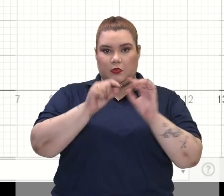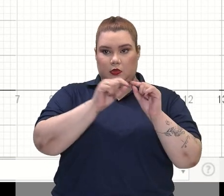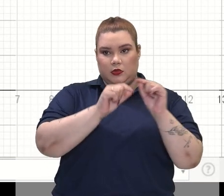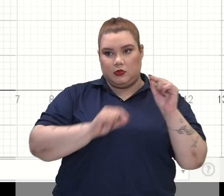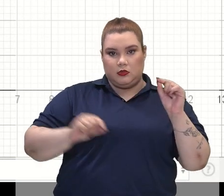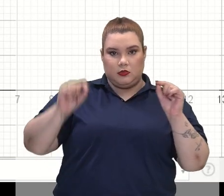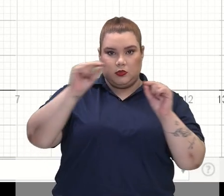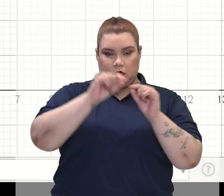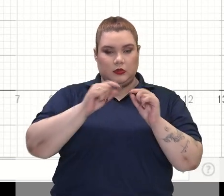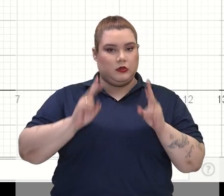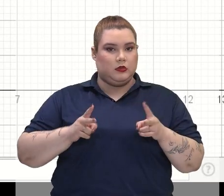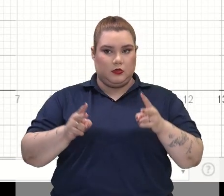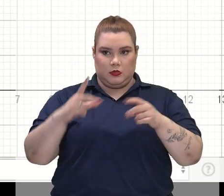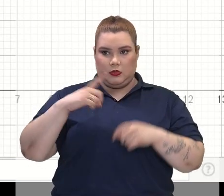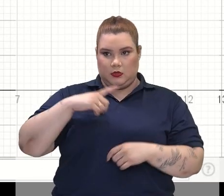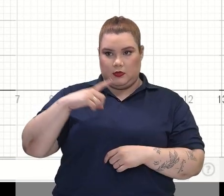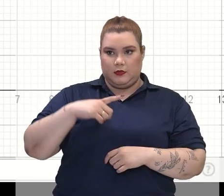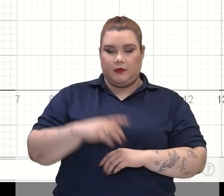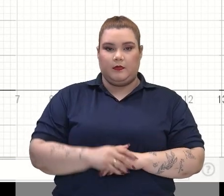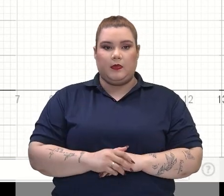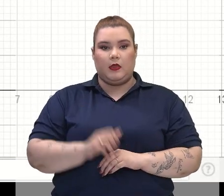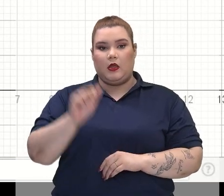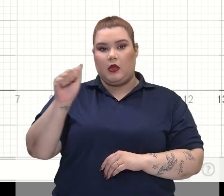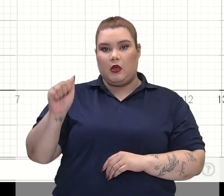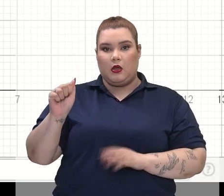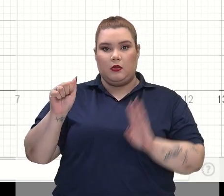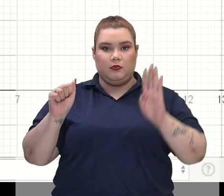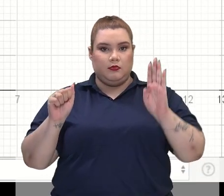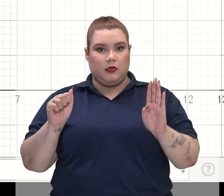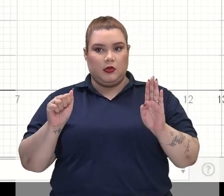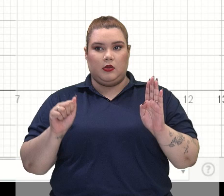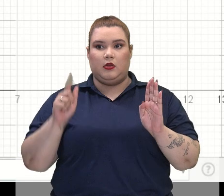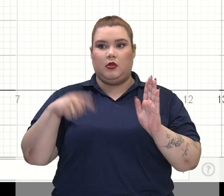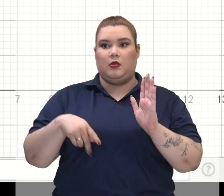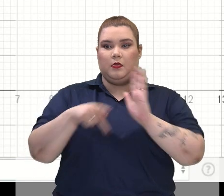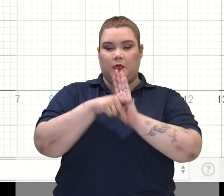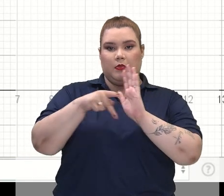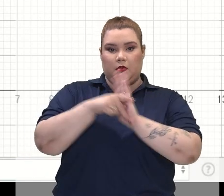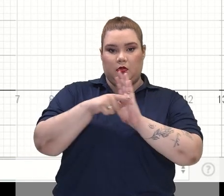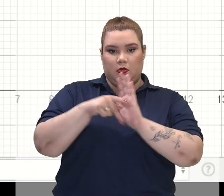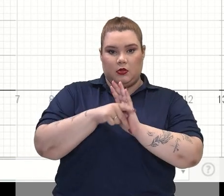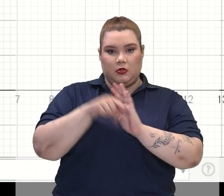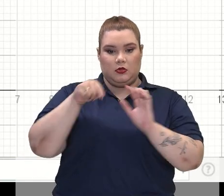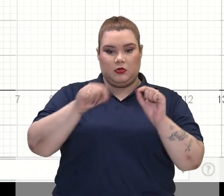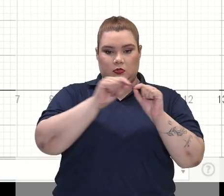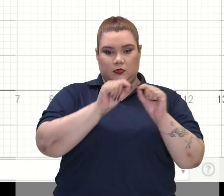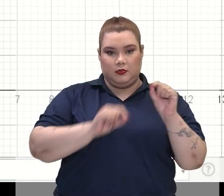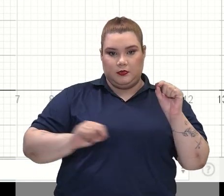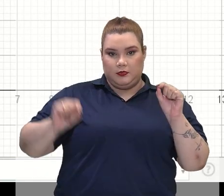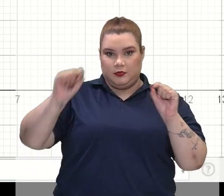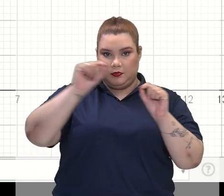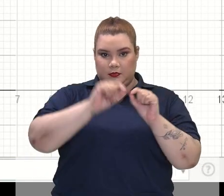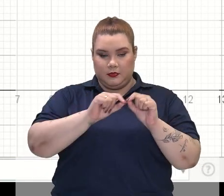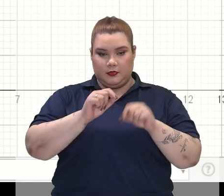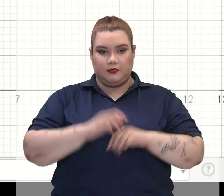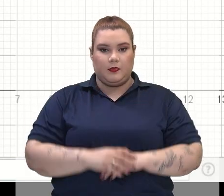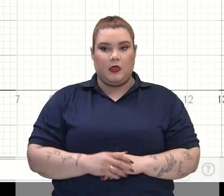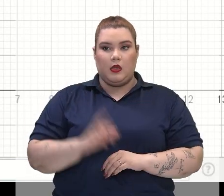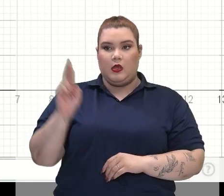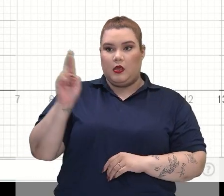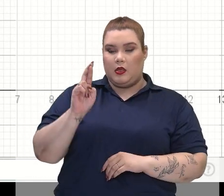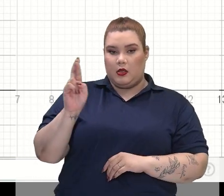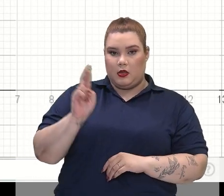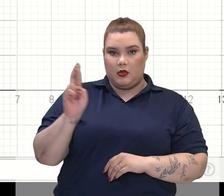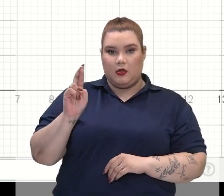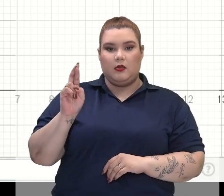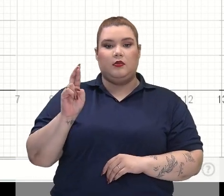eles aparecem. A e B são as coordenadas do centro da circunferência dada. E R é